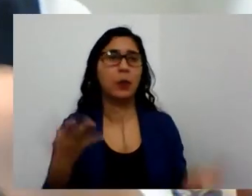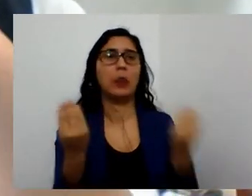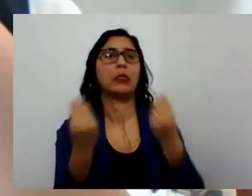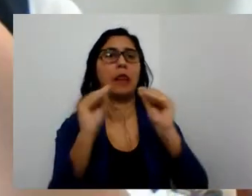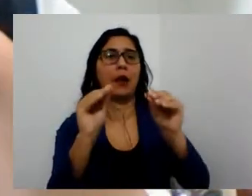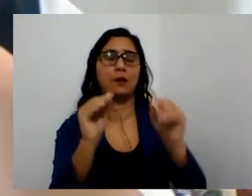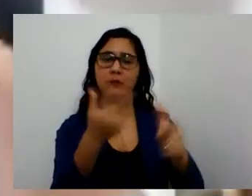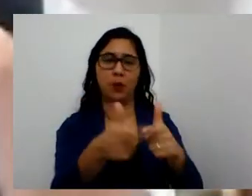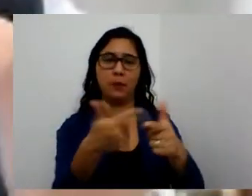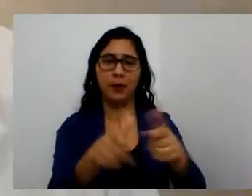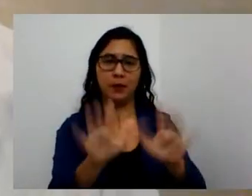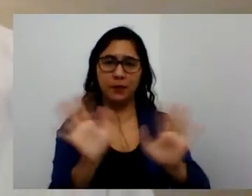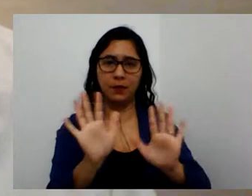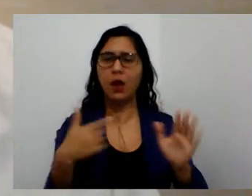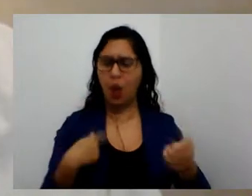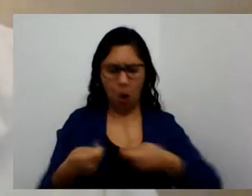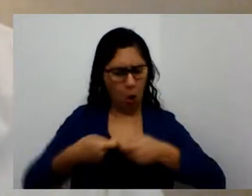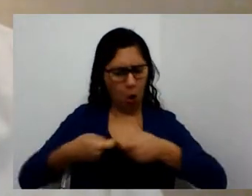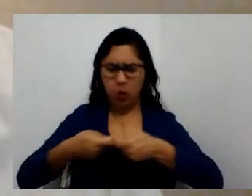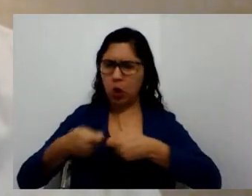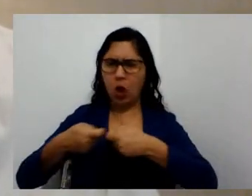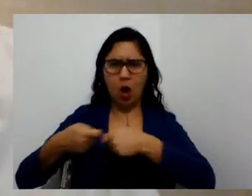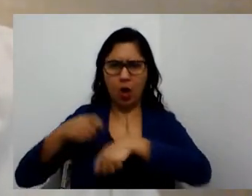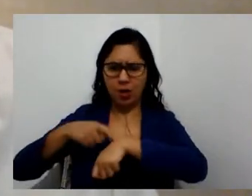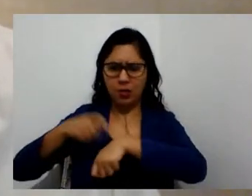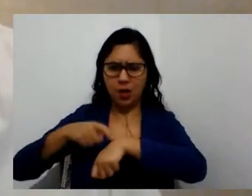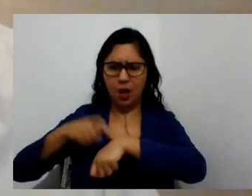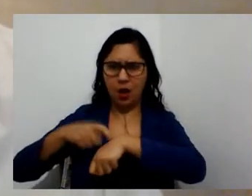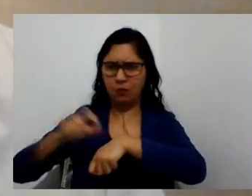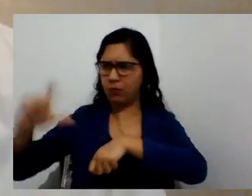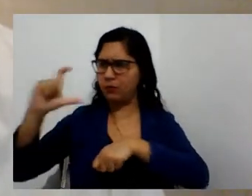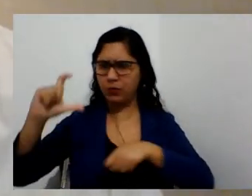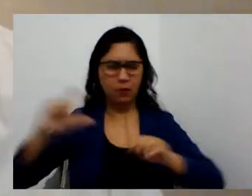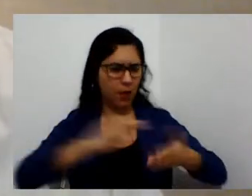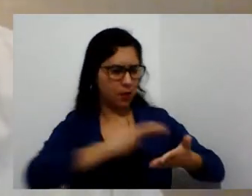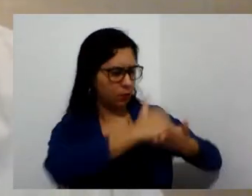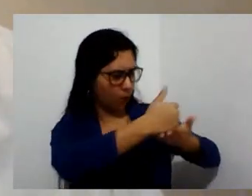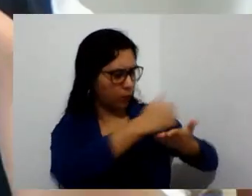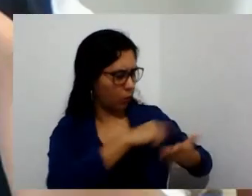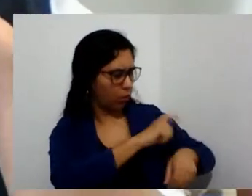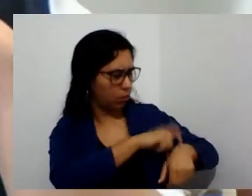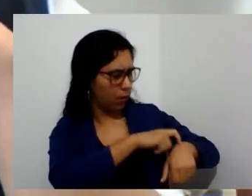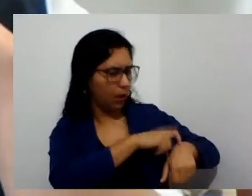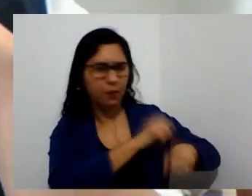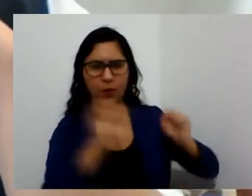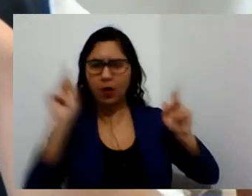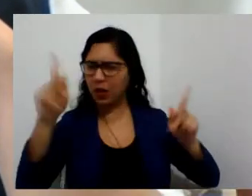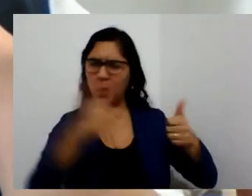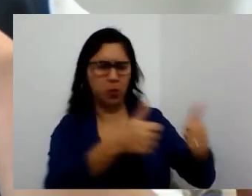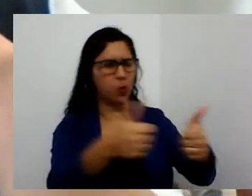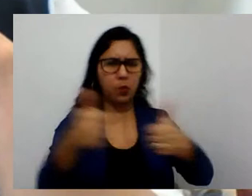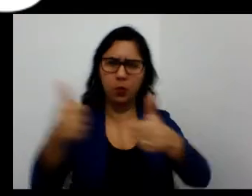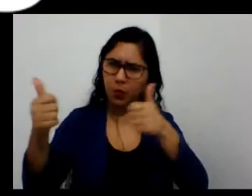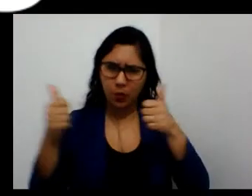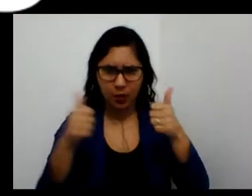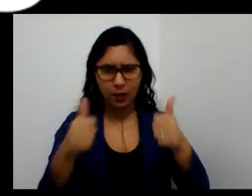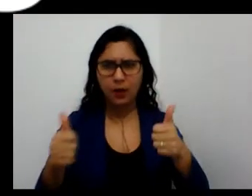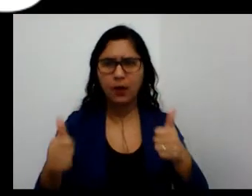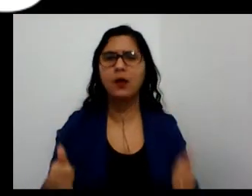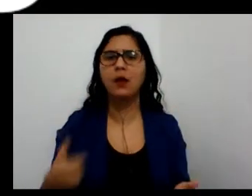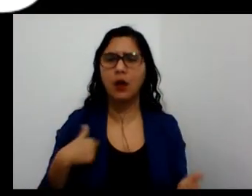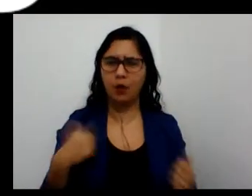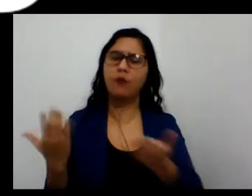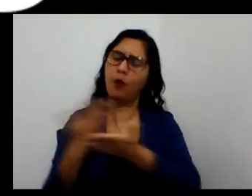problema. Eu tenho o controle de um outro computador ao meu lado aqui. Não, tudo bem. Eu vou